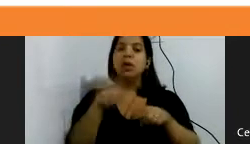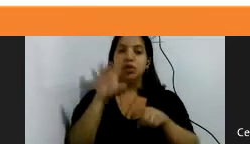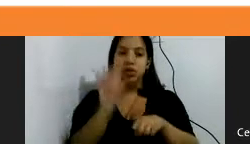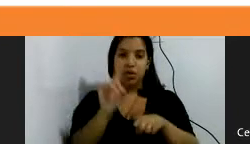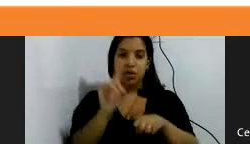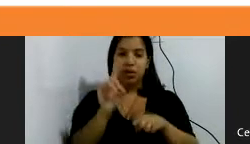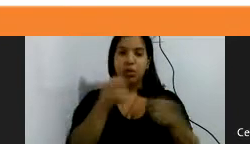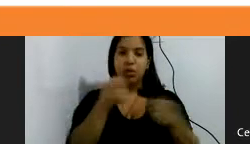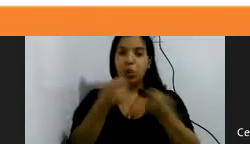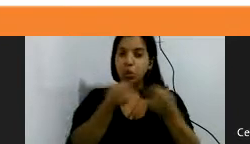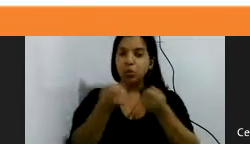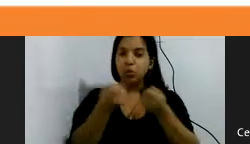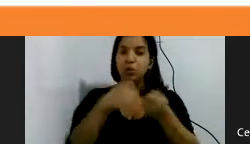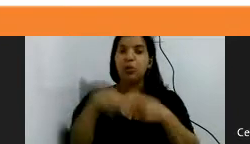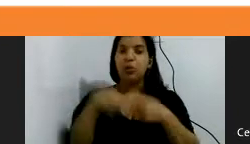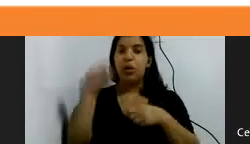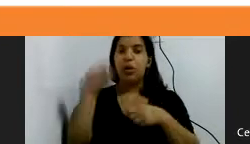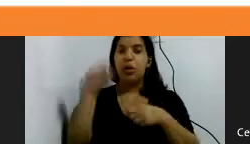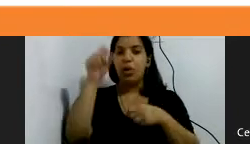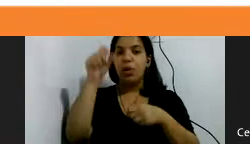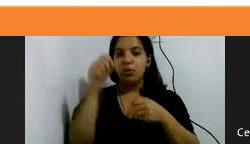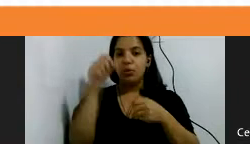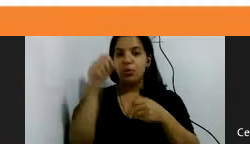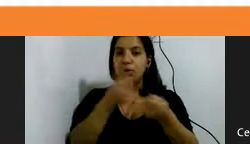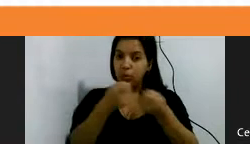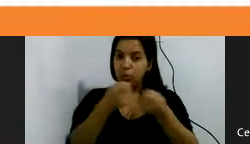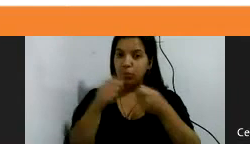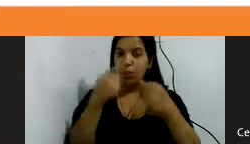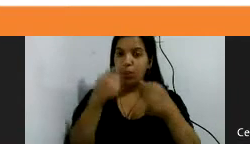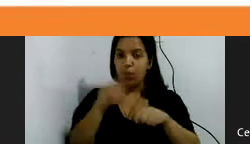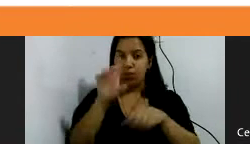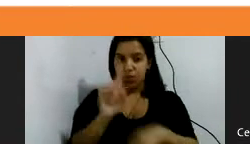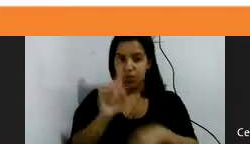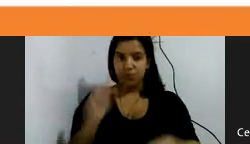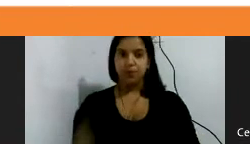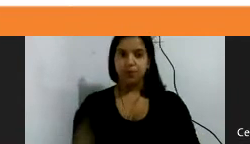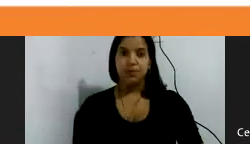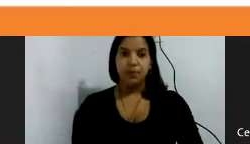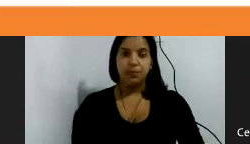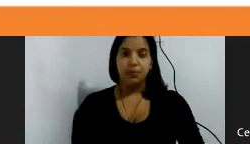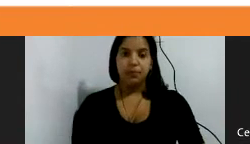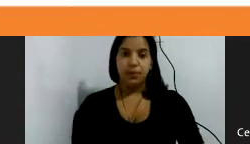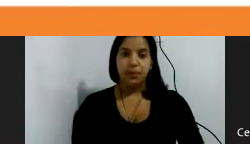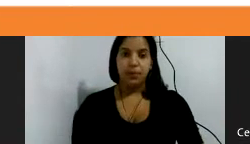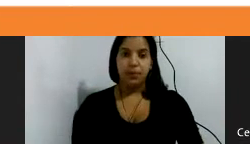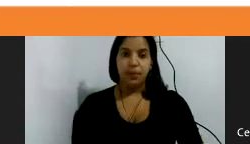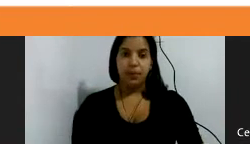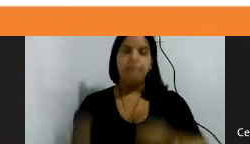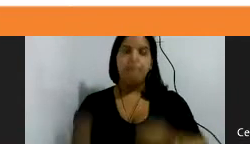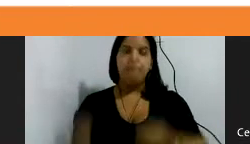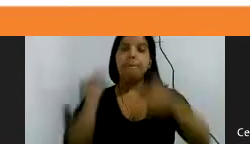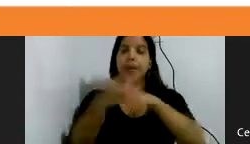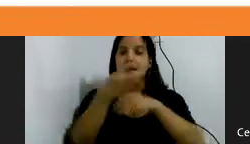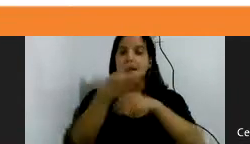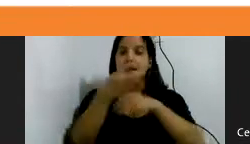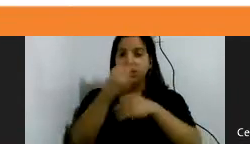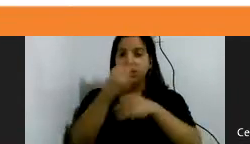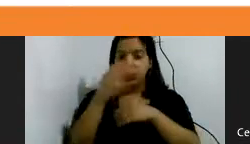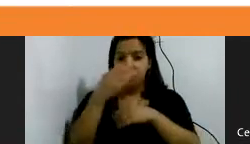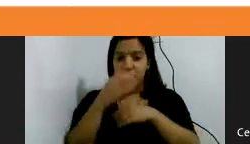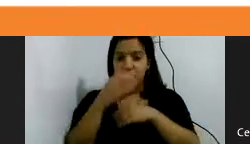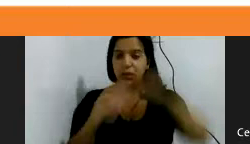tubo controle, a gente coloca uma gota do controle anti-D. Então, a gente vai incubar a amostra